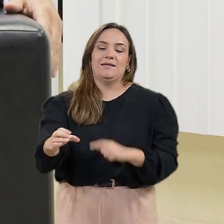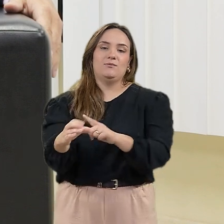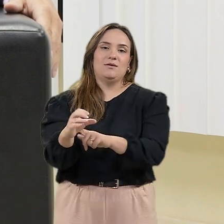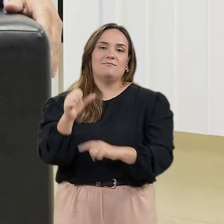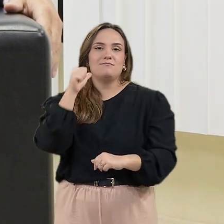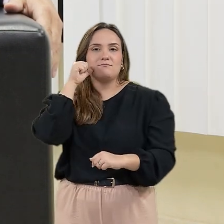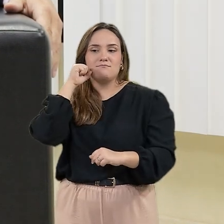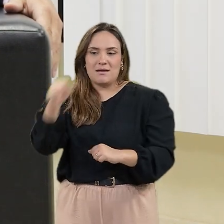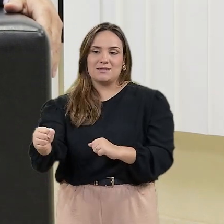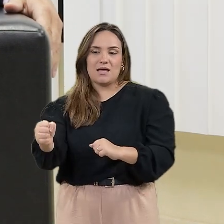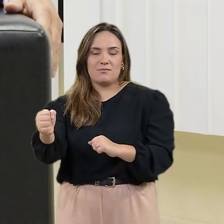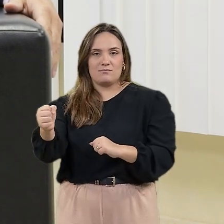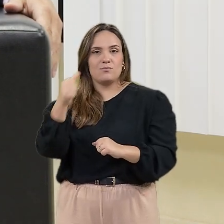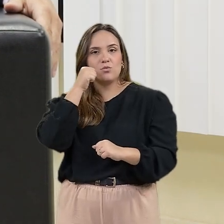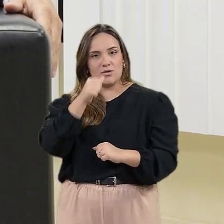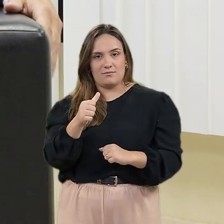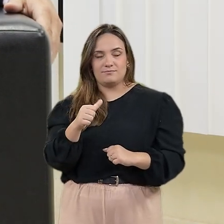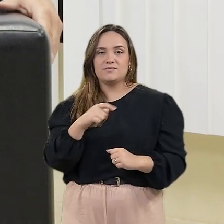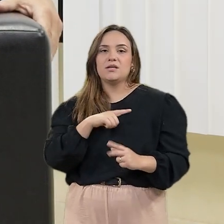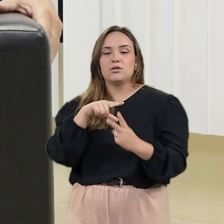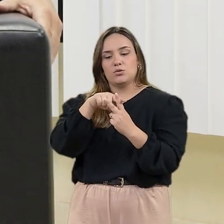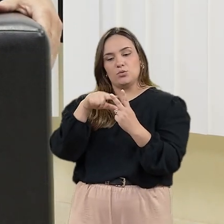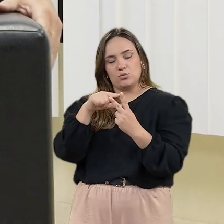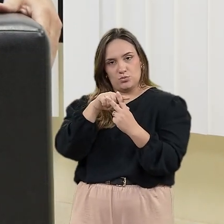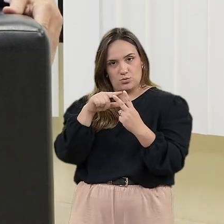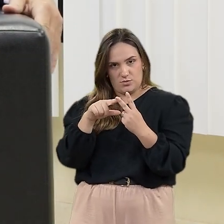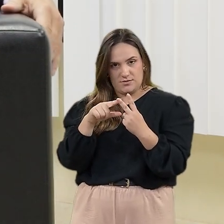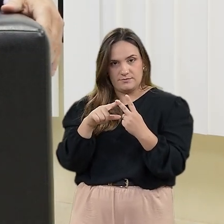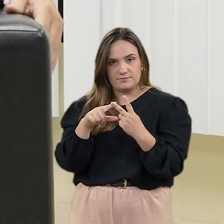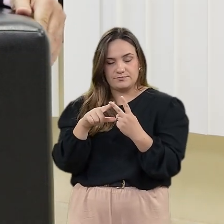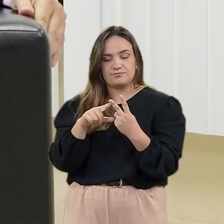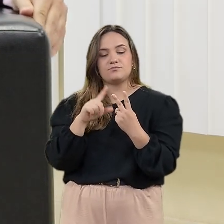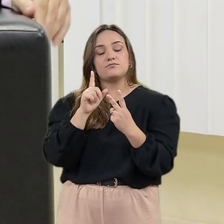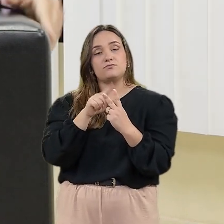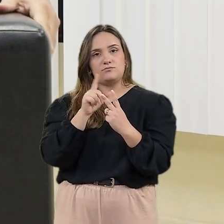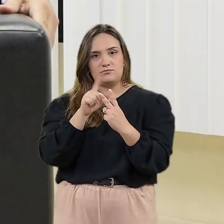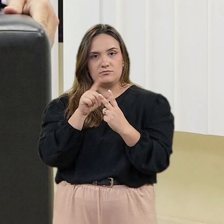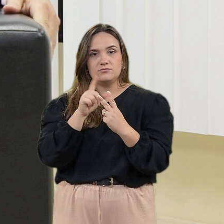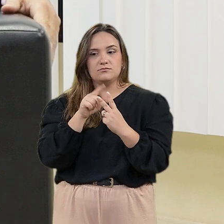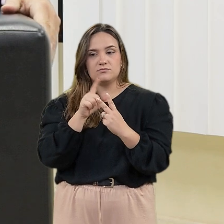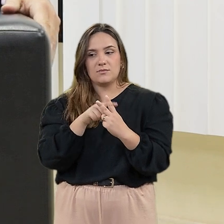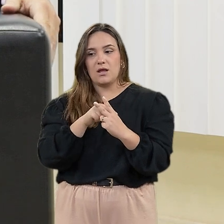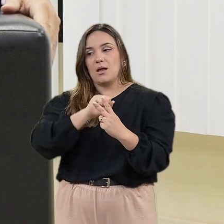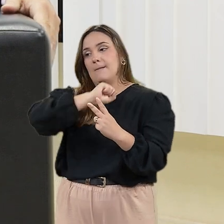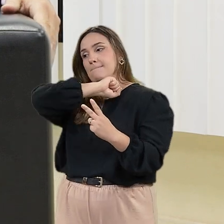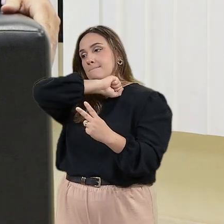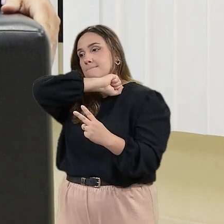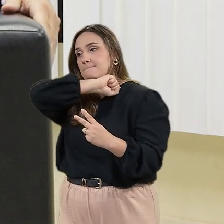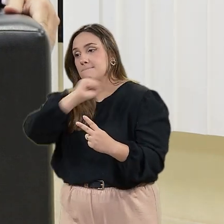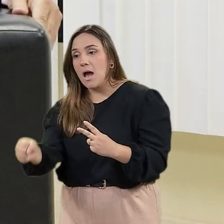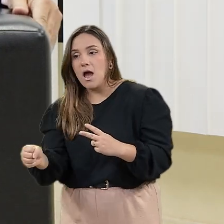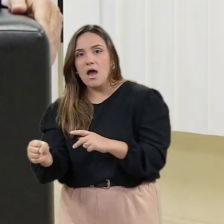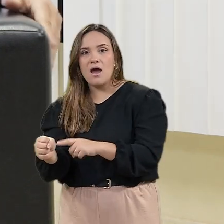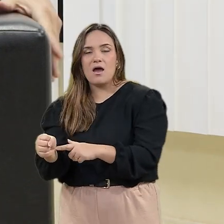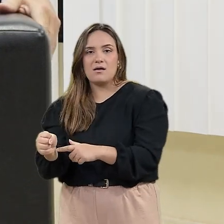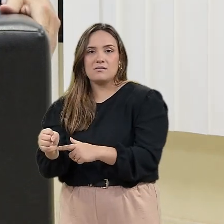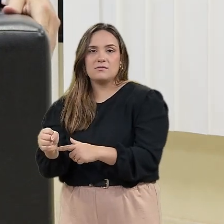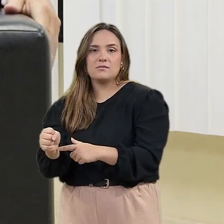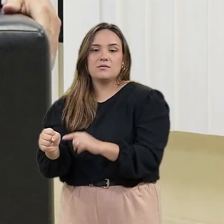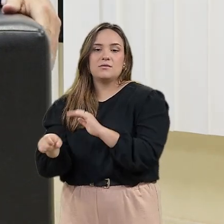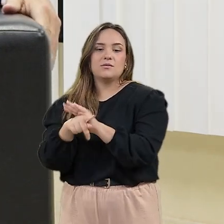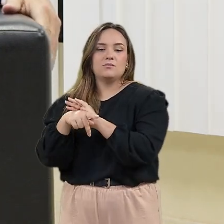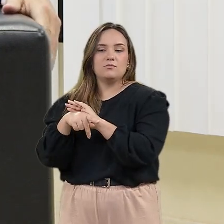termos doutrinários, nós temos duas modalidades do feminicídio. Primeiro, seria o feminicídio que